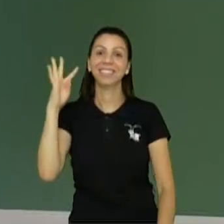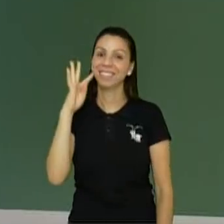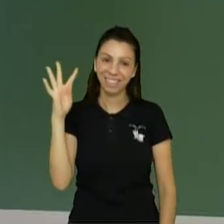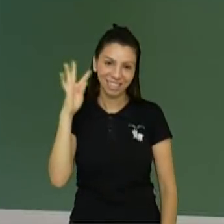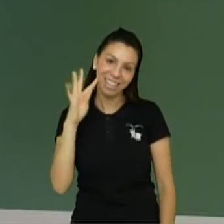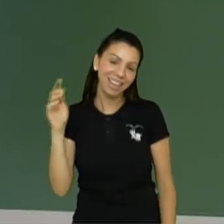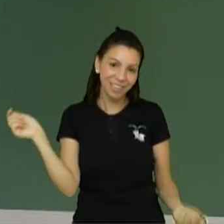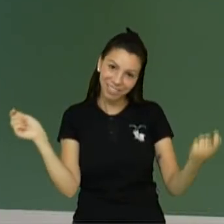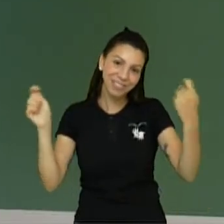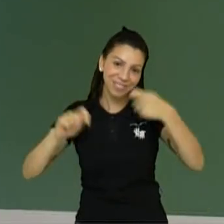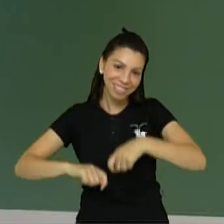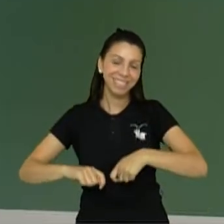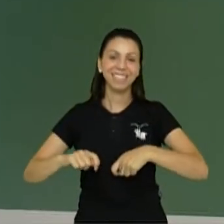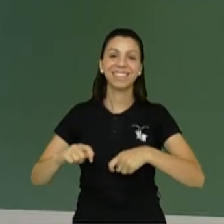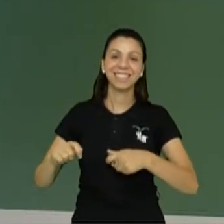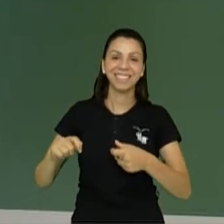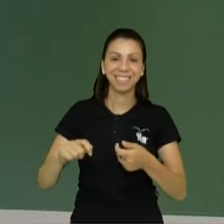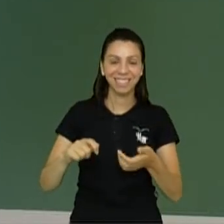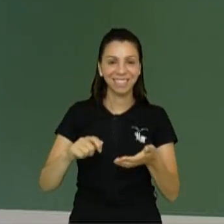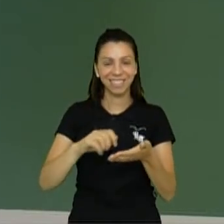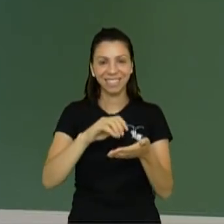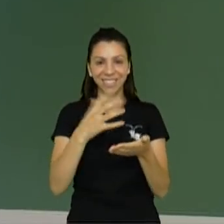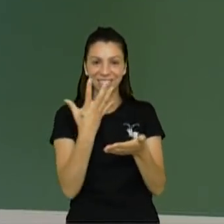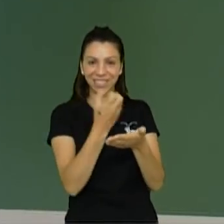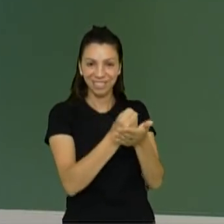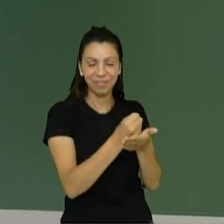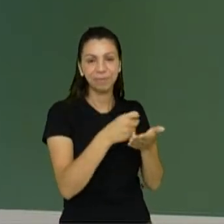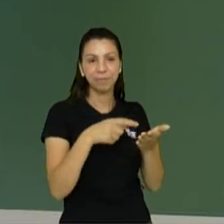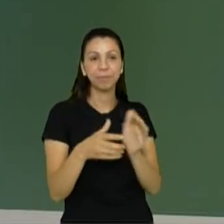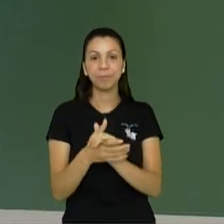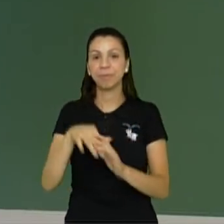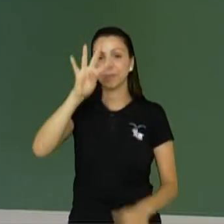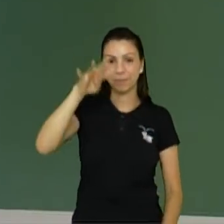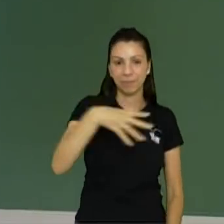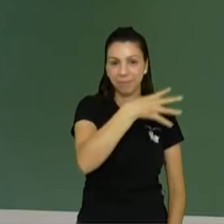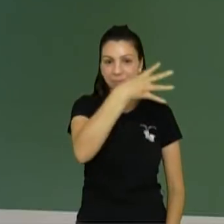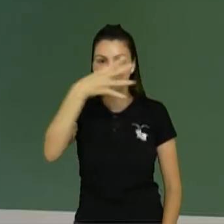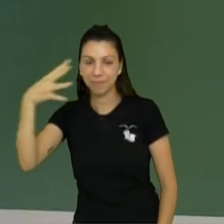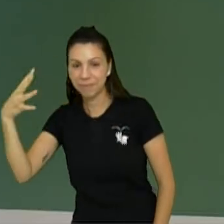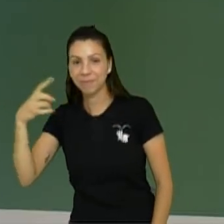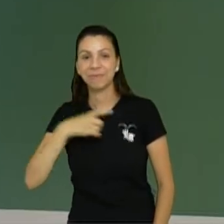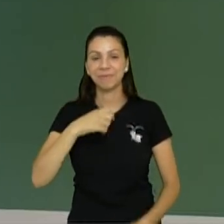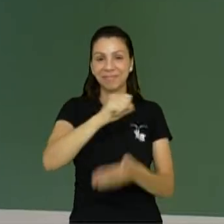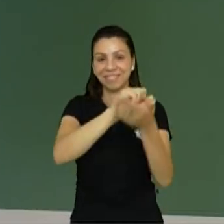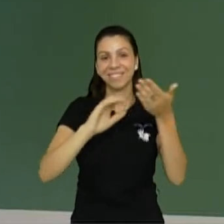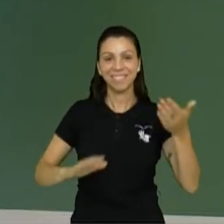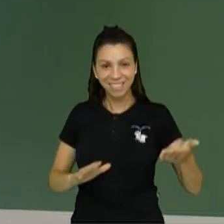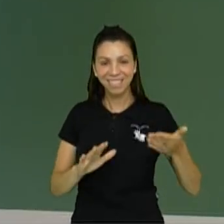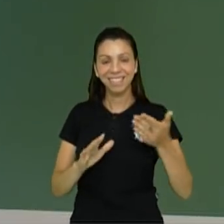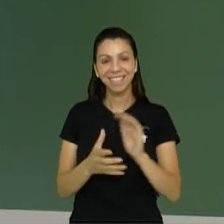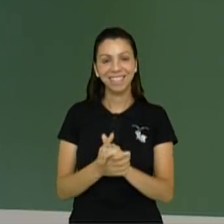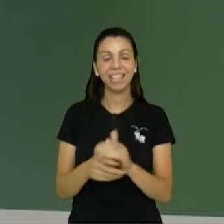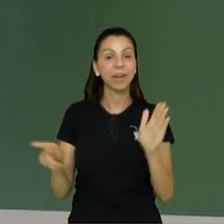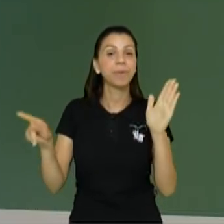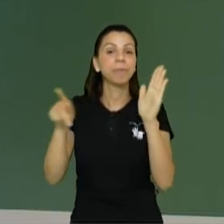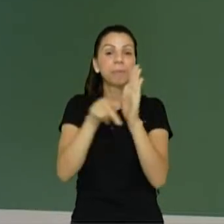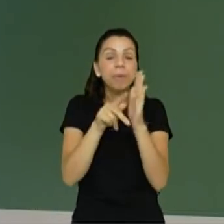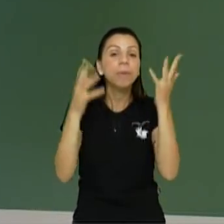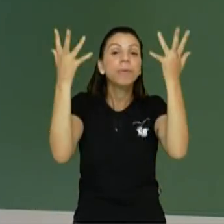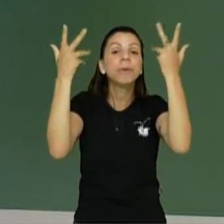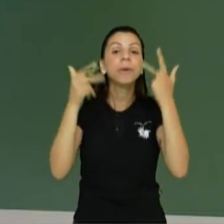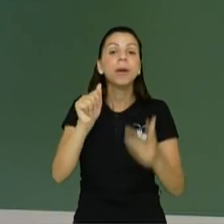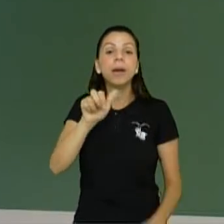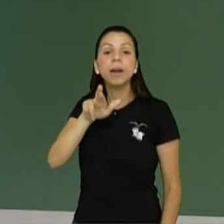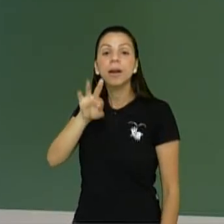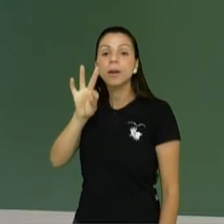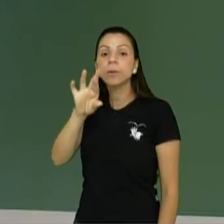que você vai precisar copiar no seu caderno essa tabela aqui, ó. Você vai construir uma tabela com as características fisiológicas dos